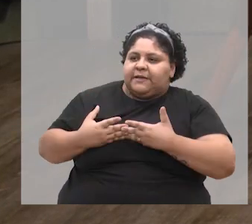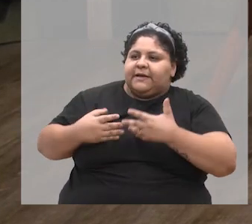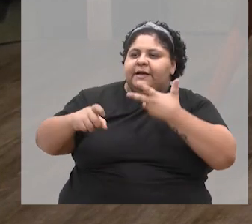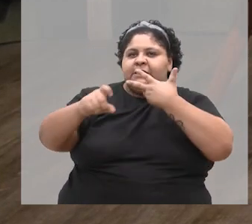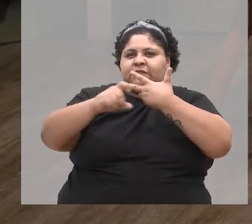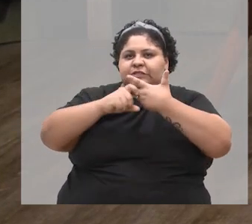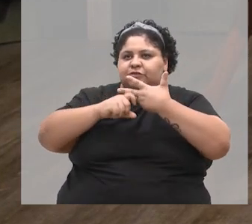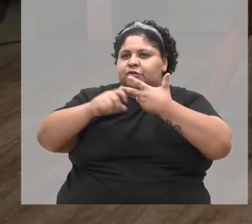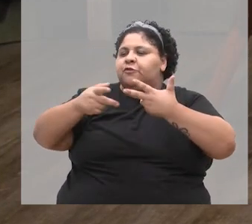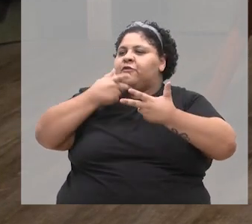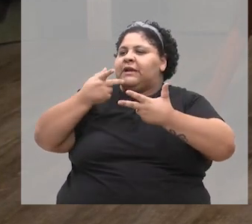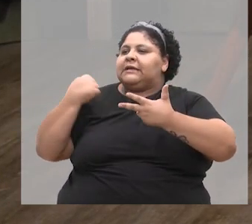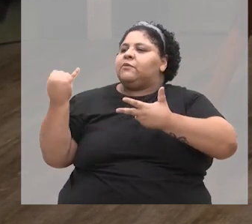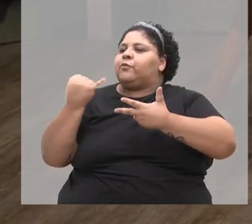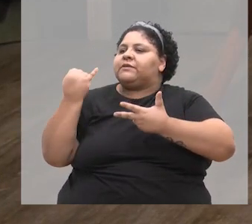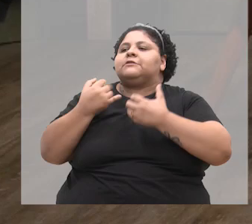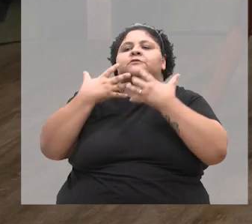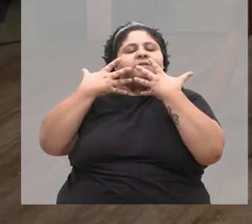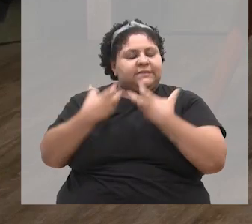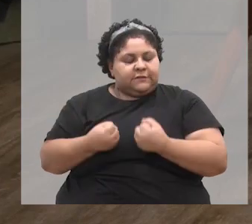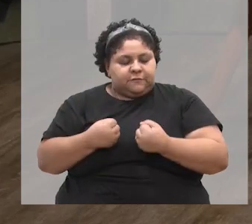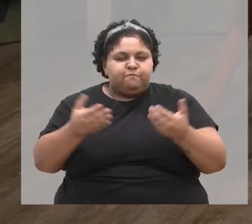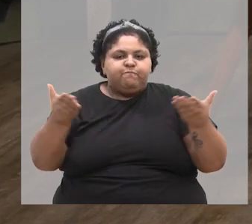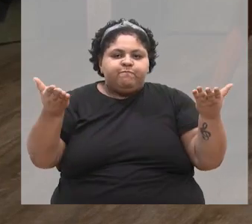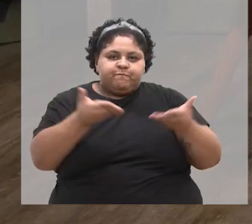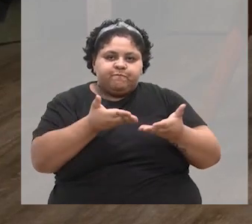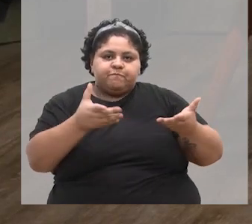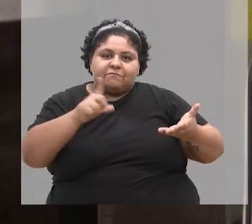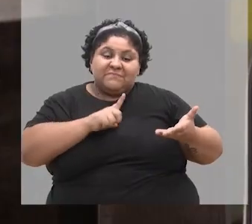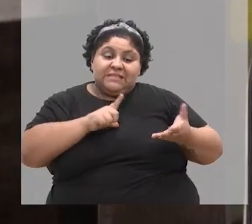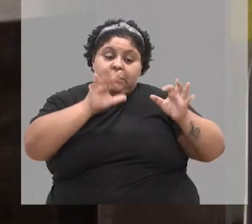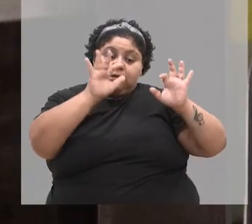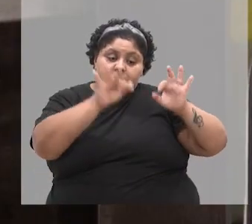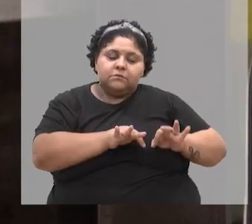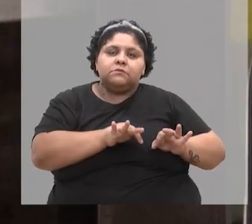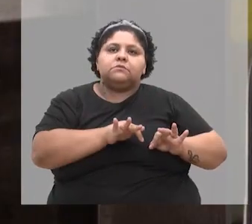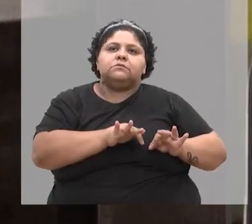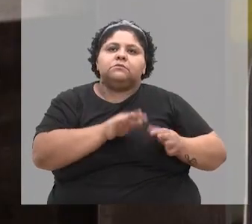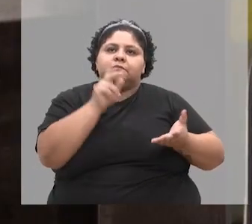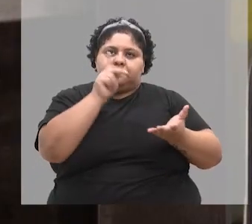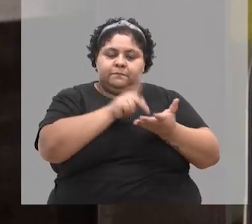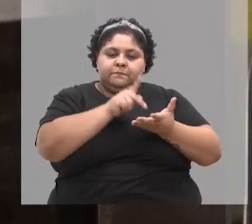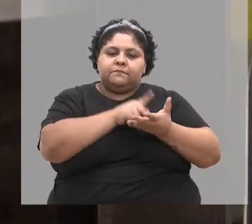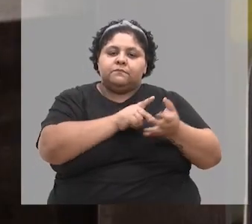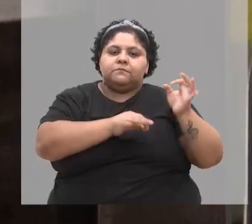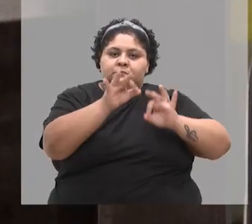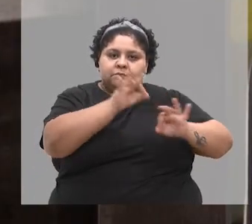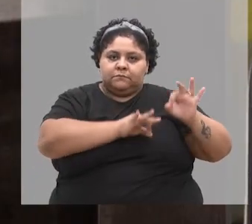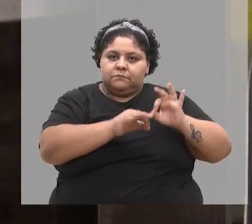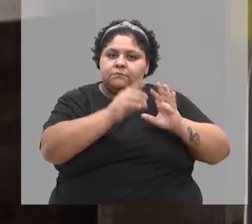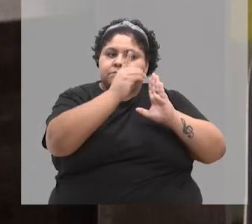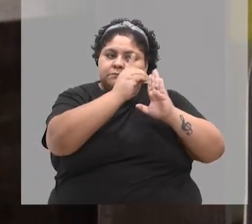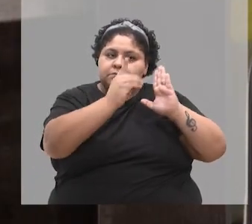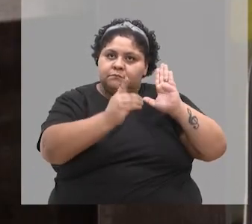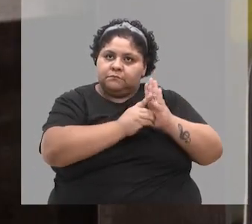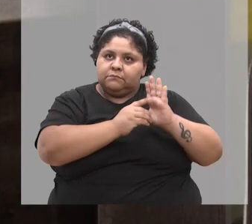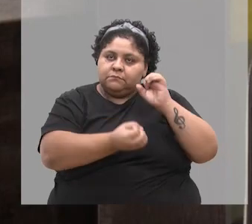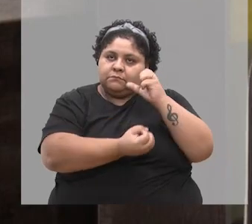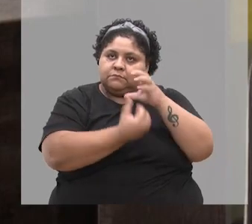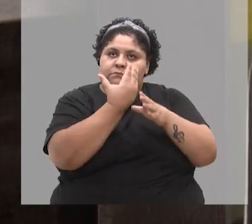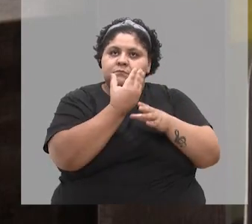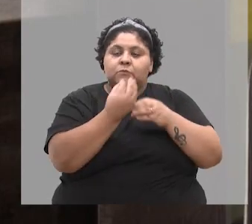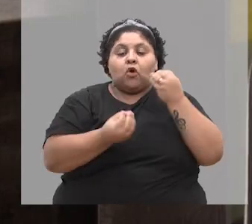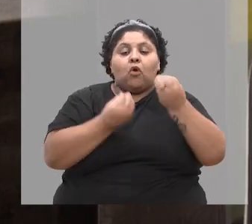o executivo, né, falar da importância, foi aceito isso, e agora a gente tem um final, né, que é de fato a regulamentação desse